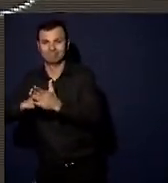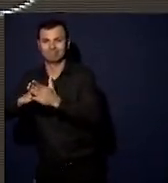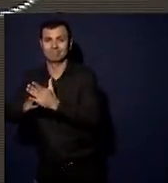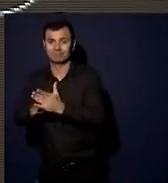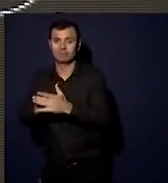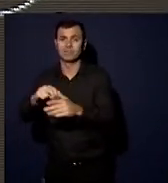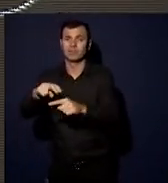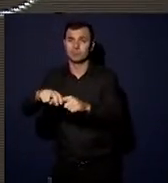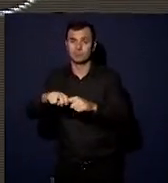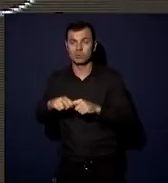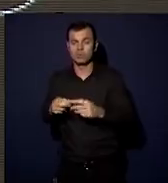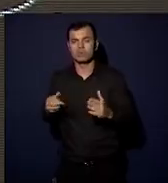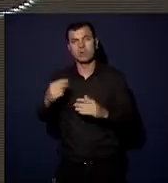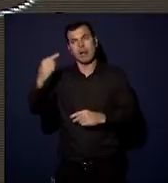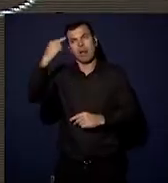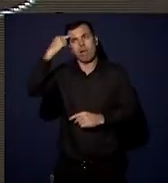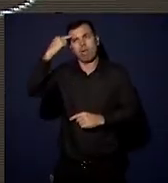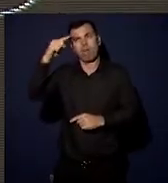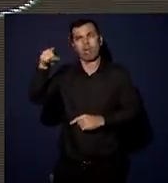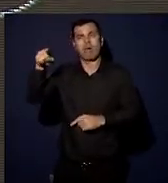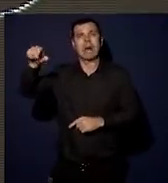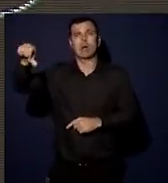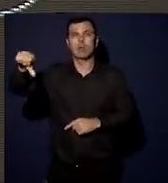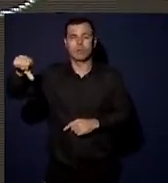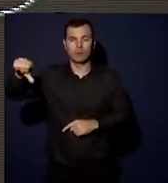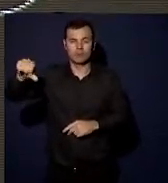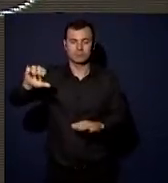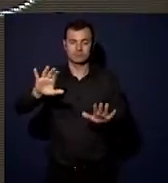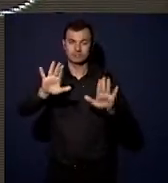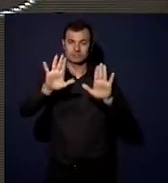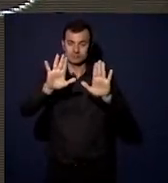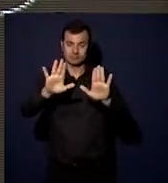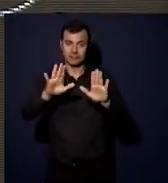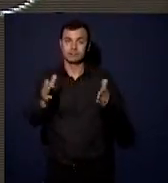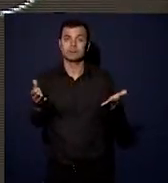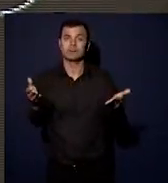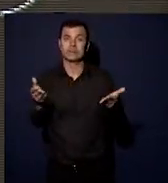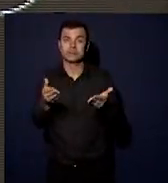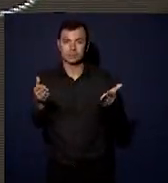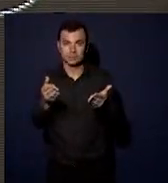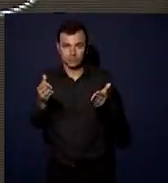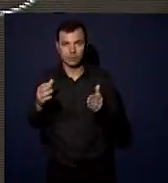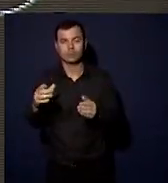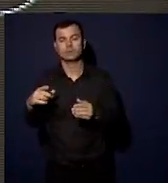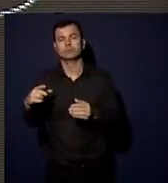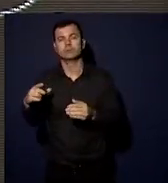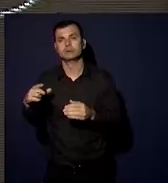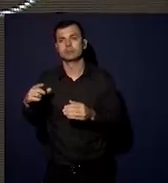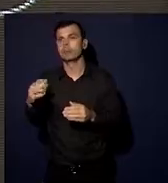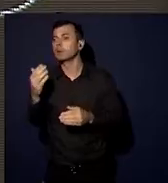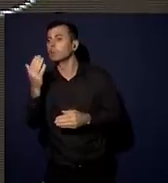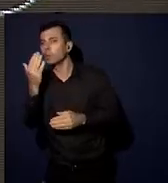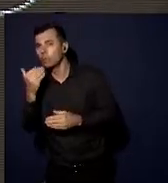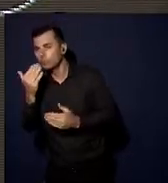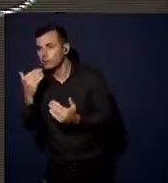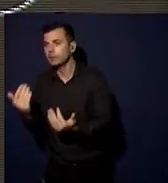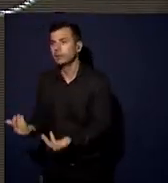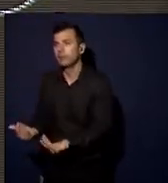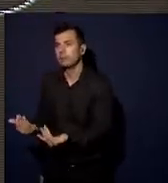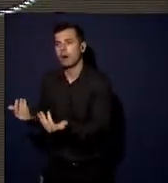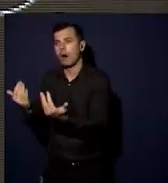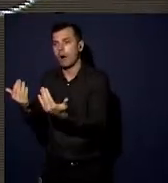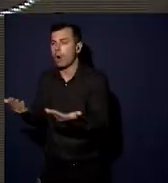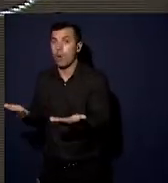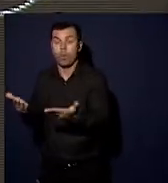portanto esse grande paradigma né mas o fato é que hoje hoje se produz mais mais comida no mundo do que se